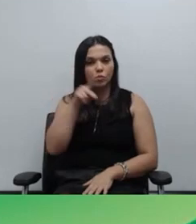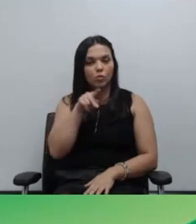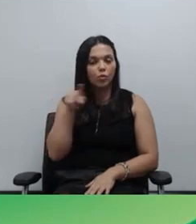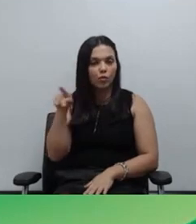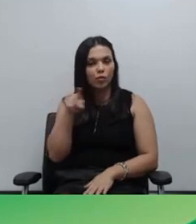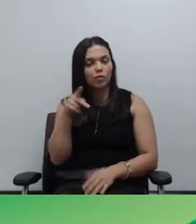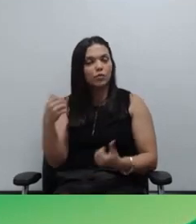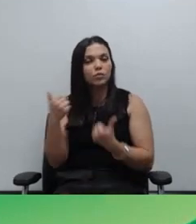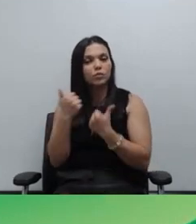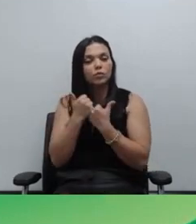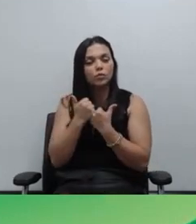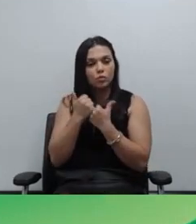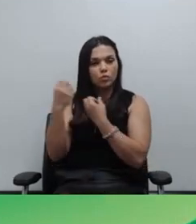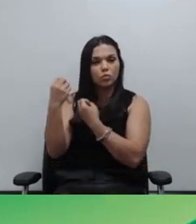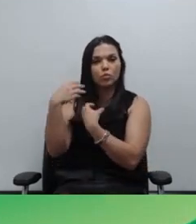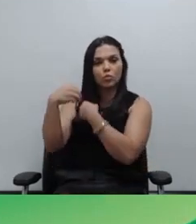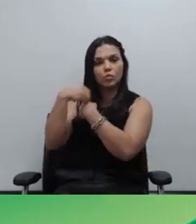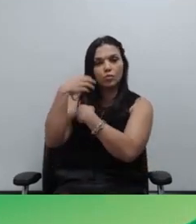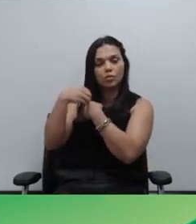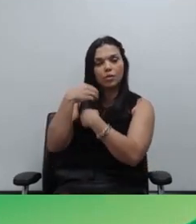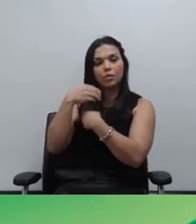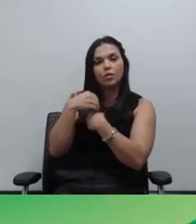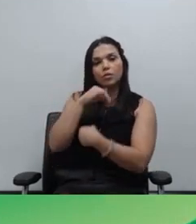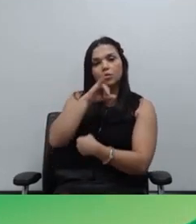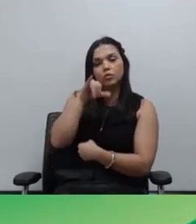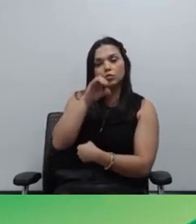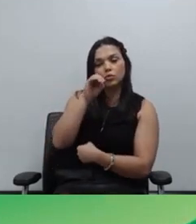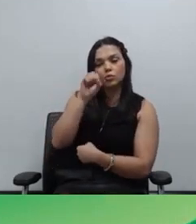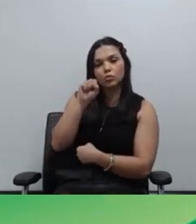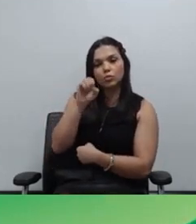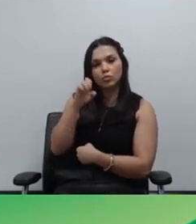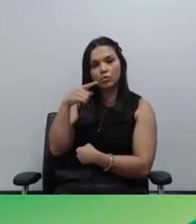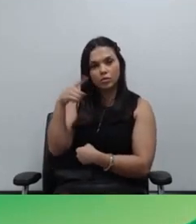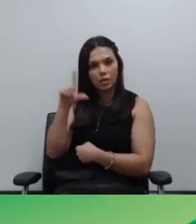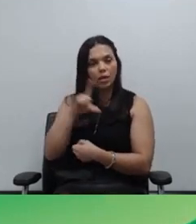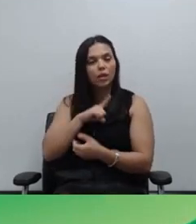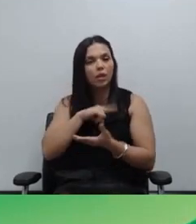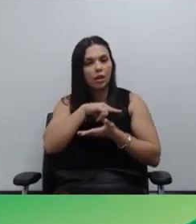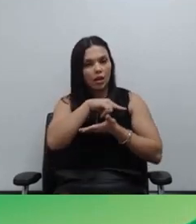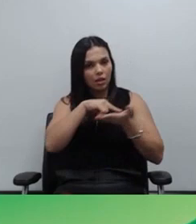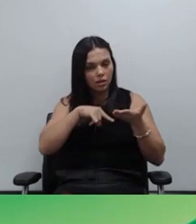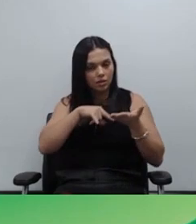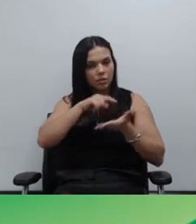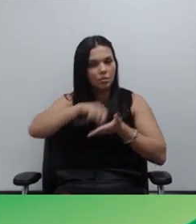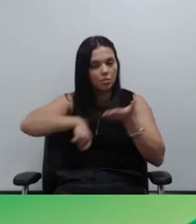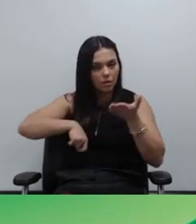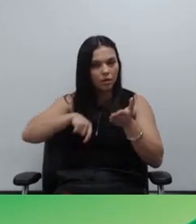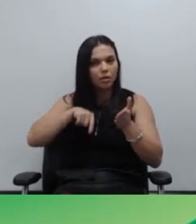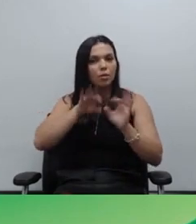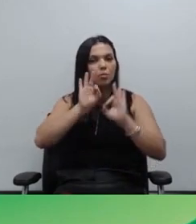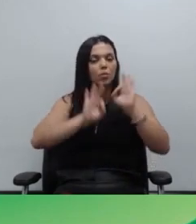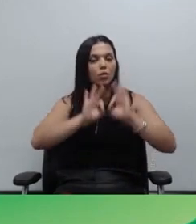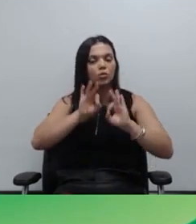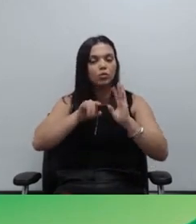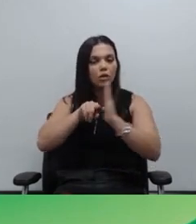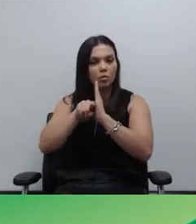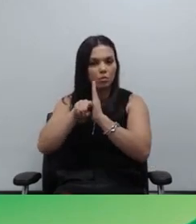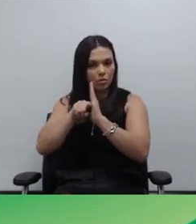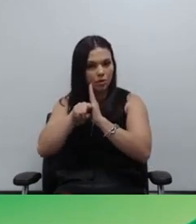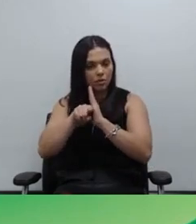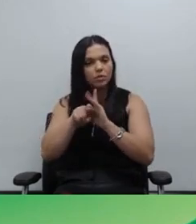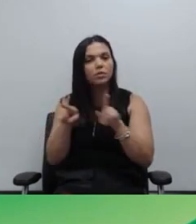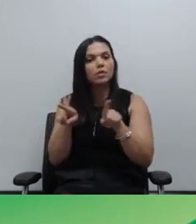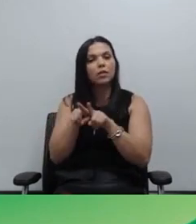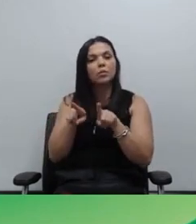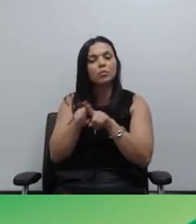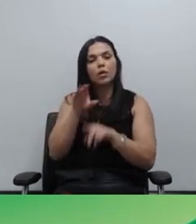de Carvalho Ramos. O requerimento é instruído com atestado de matrícula, projeto de pesquisa e manifestação da coordenação